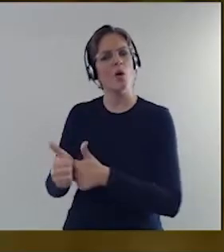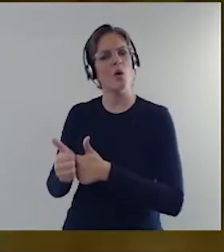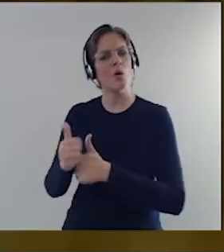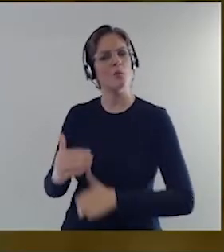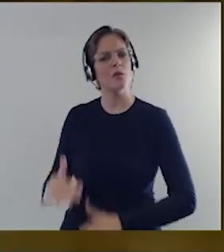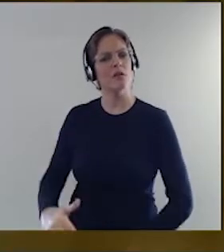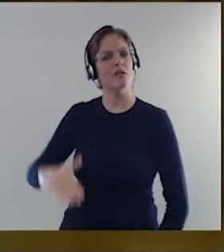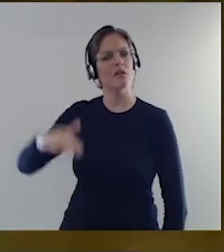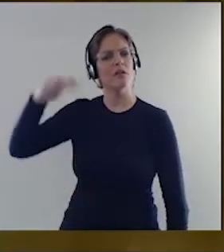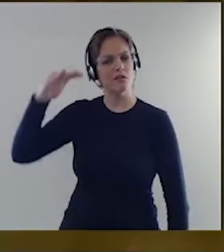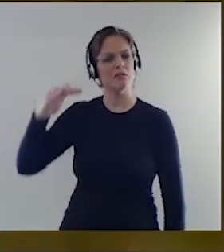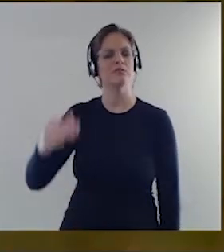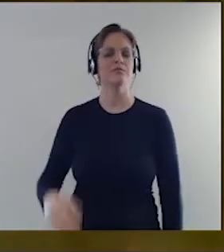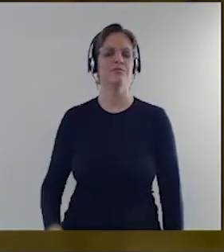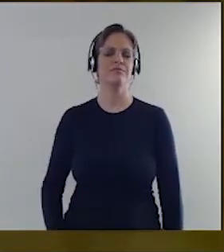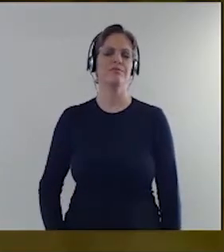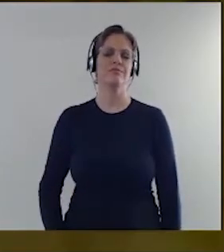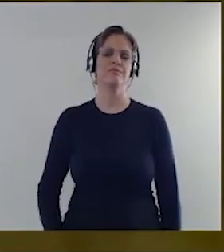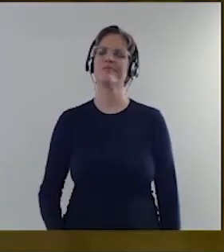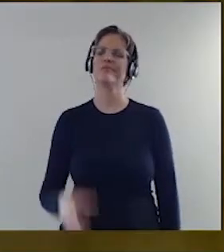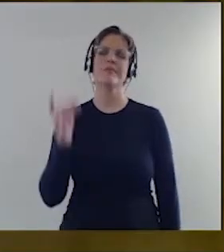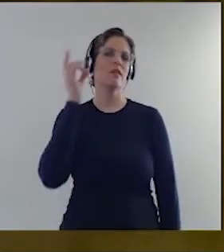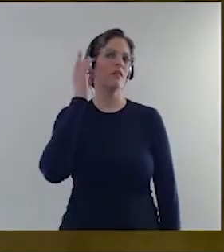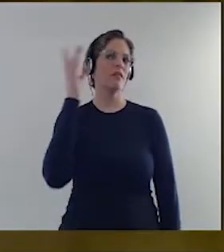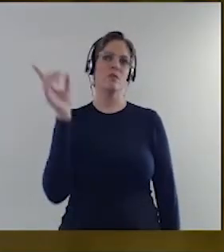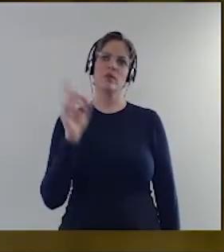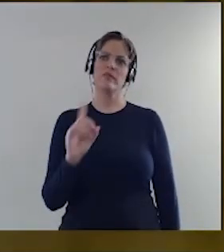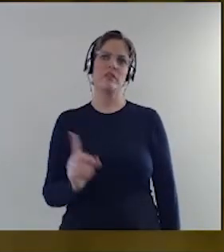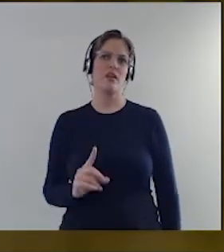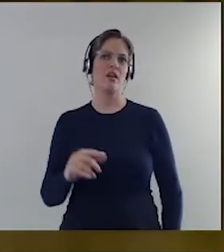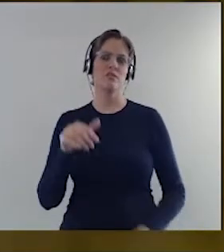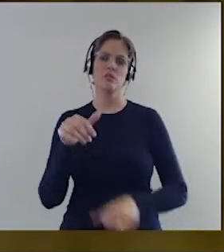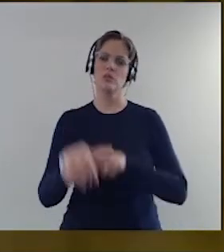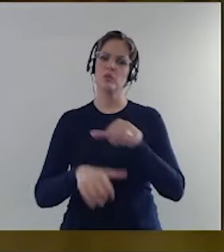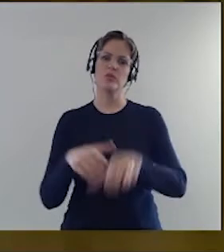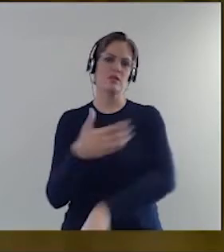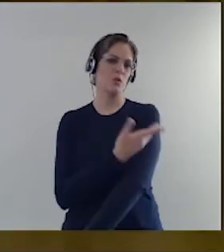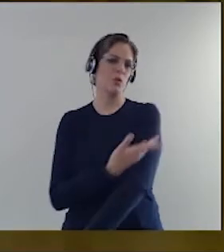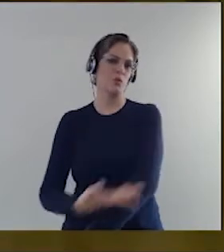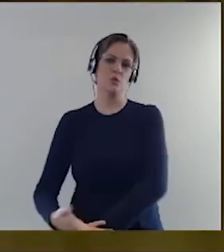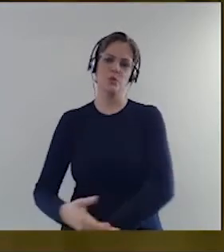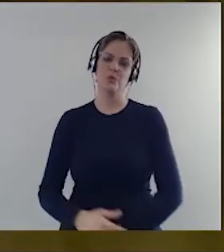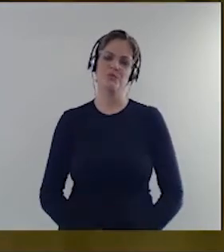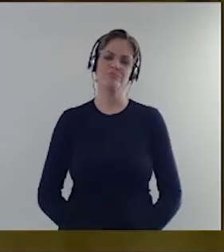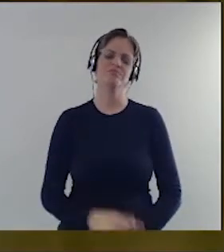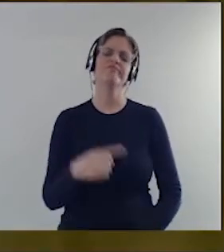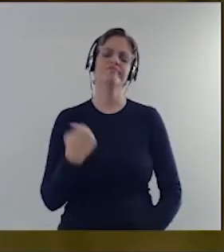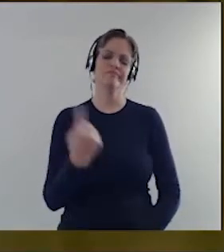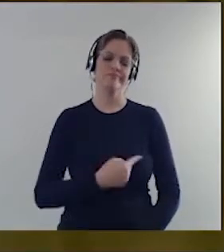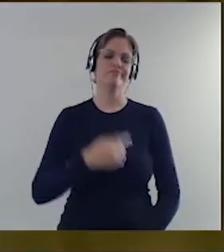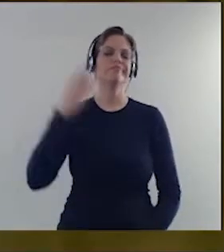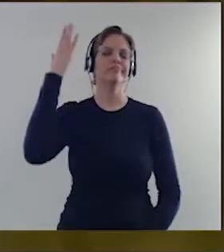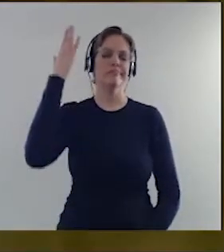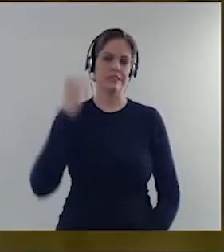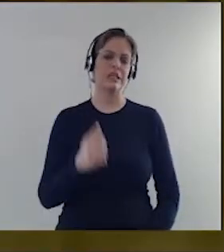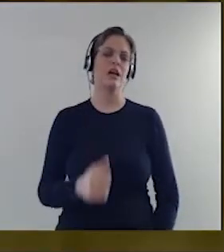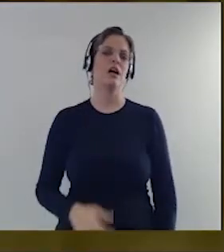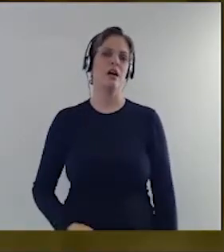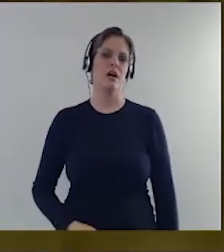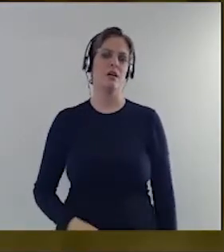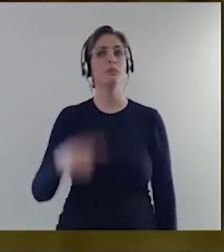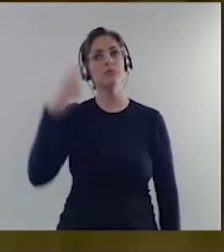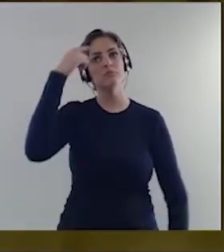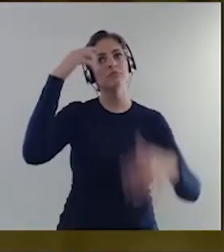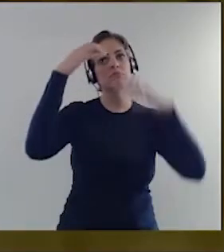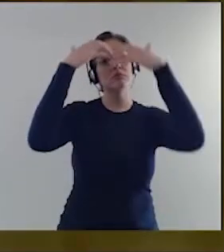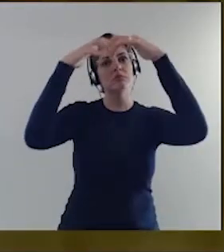filhos. Mas é que não é fácil mesmo a mudança de hábito. Todos nós sabemos disso. Nosso cérebro tende